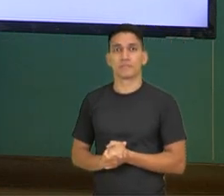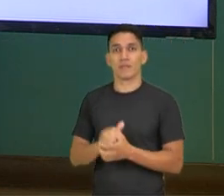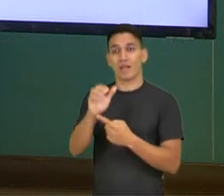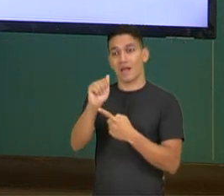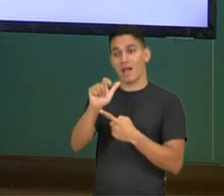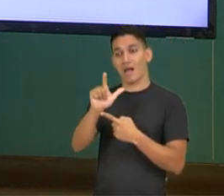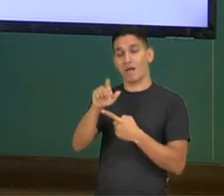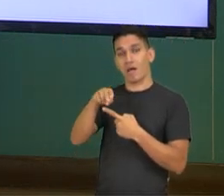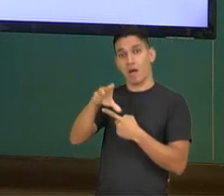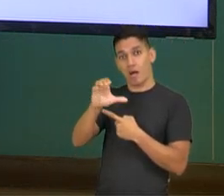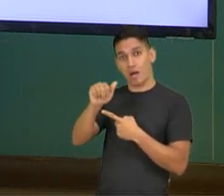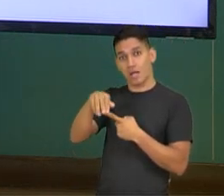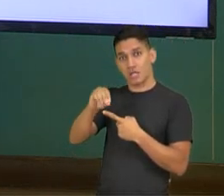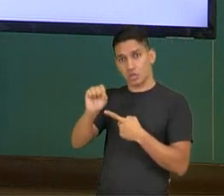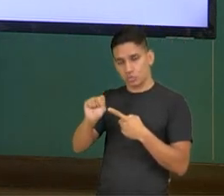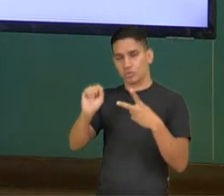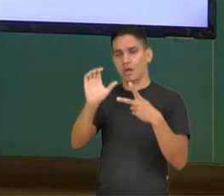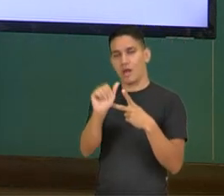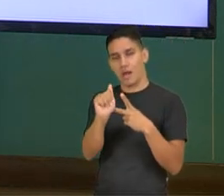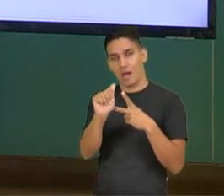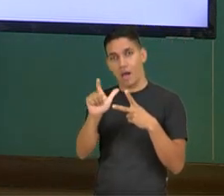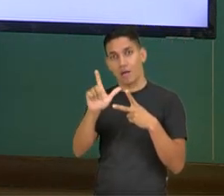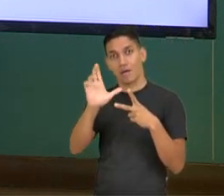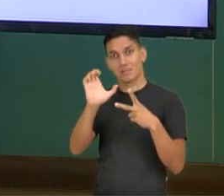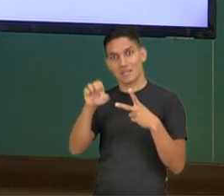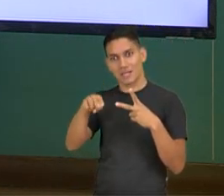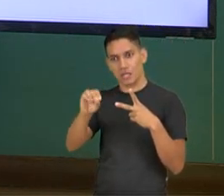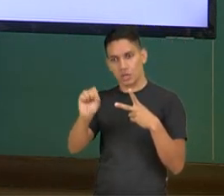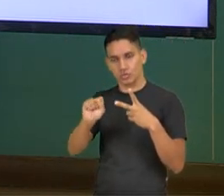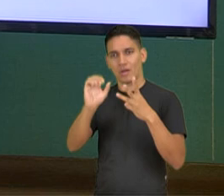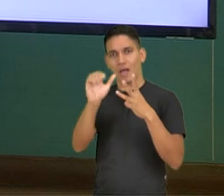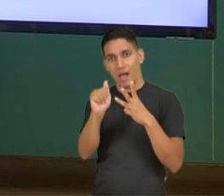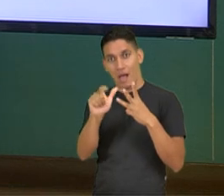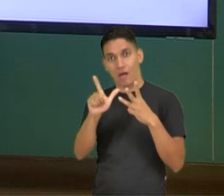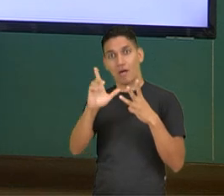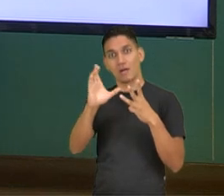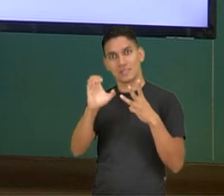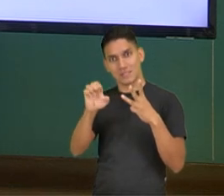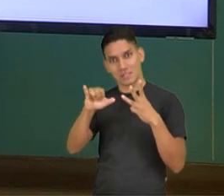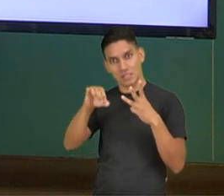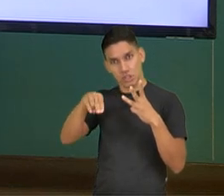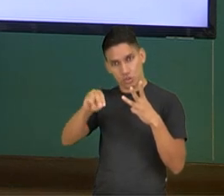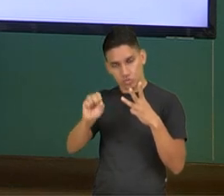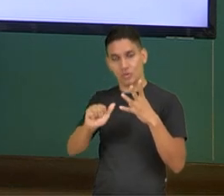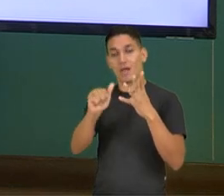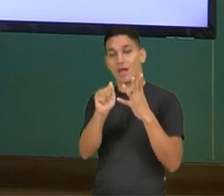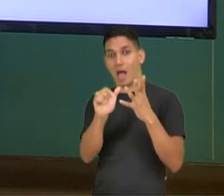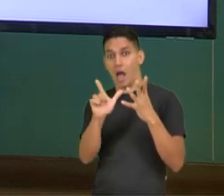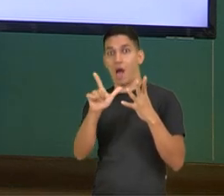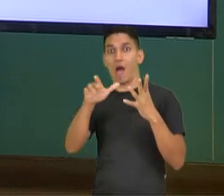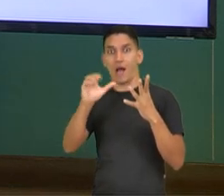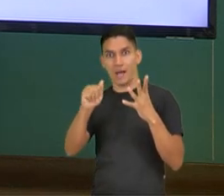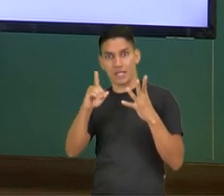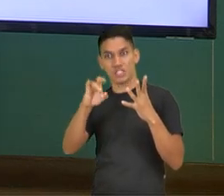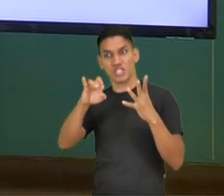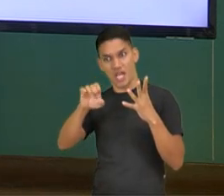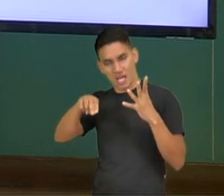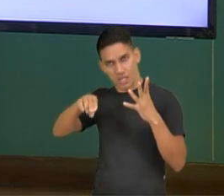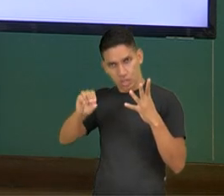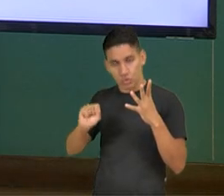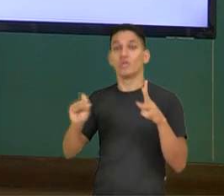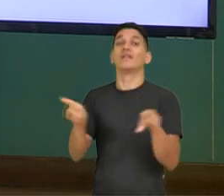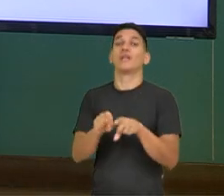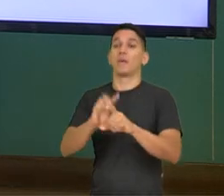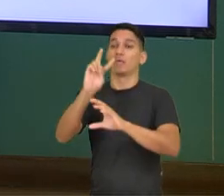alcanos, alcenos, alcinos, alcadienos, e aí nós temos os hidrocarbonetos de